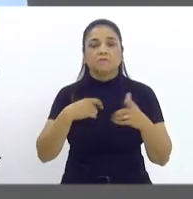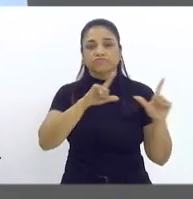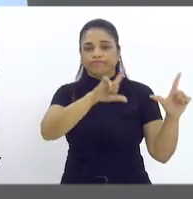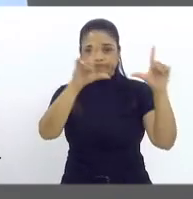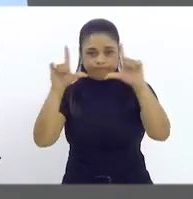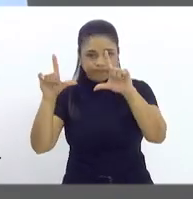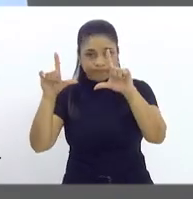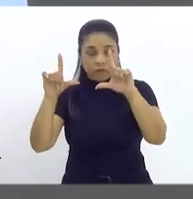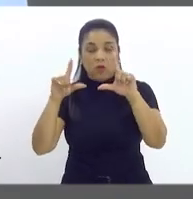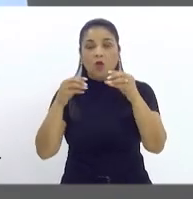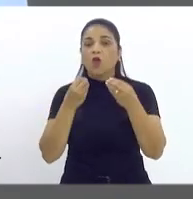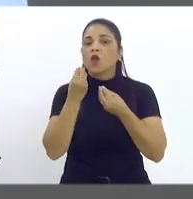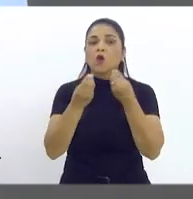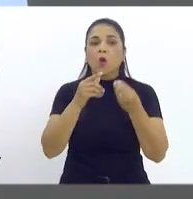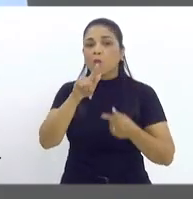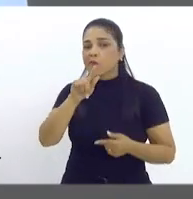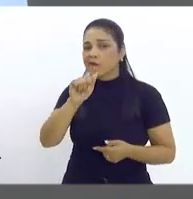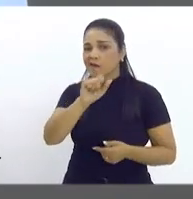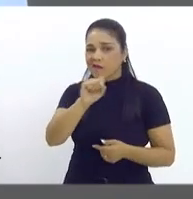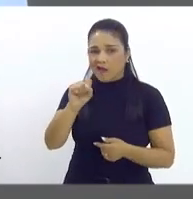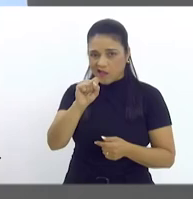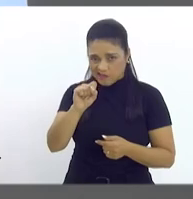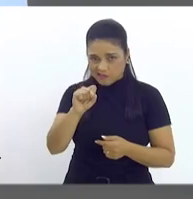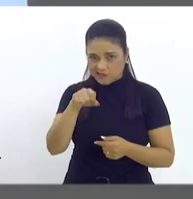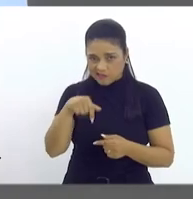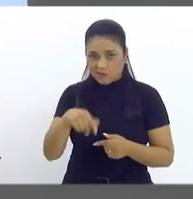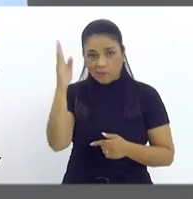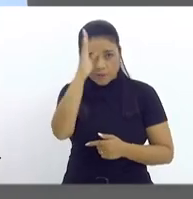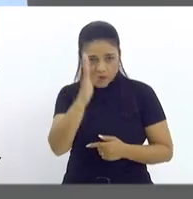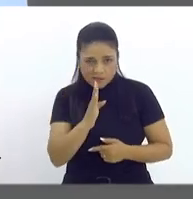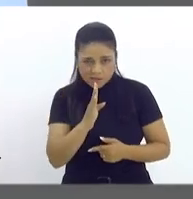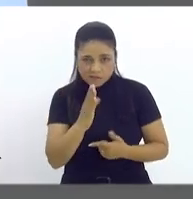do custo do gás no Brasil. Né?